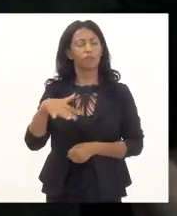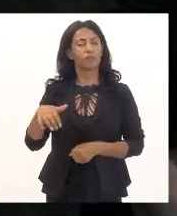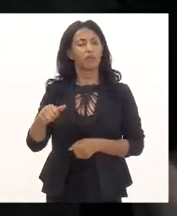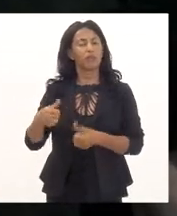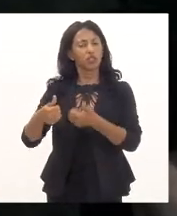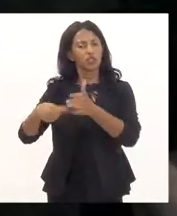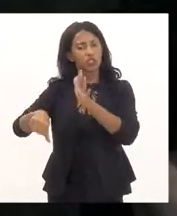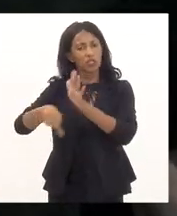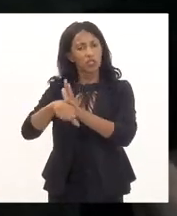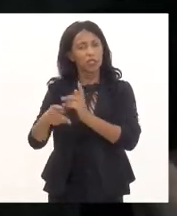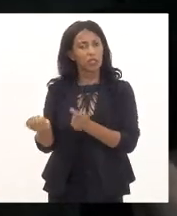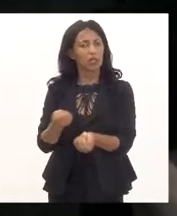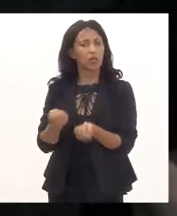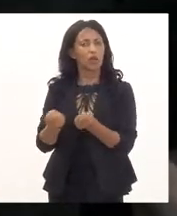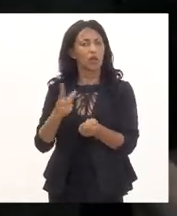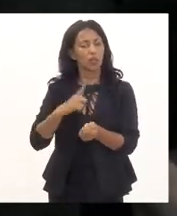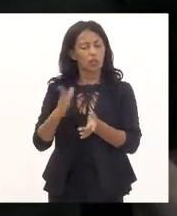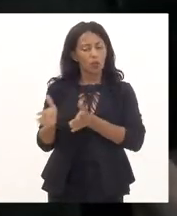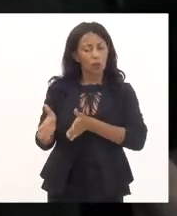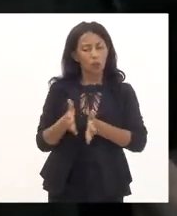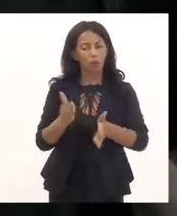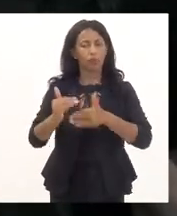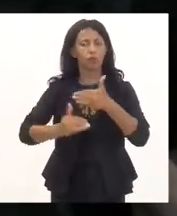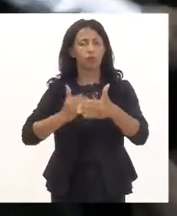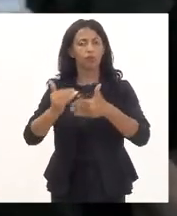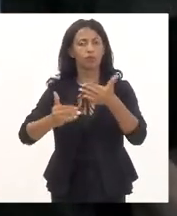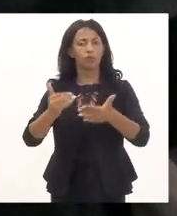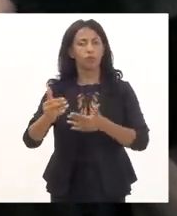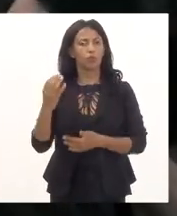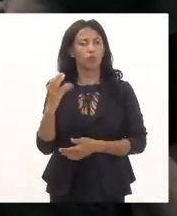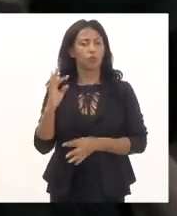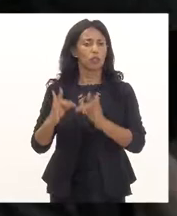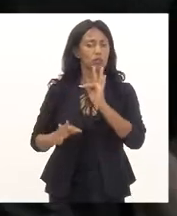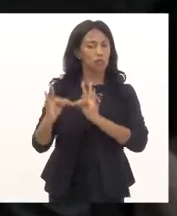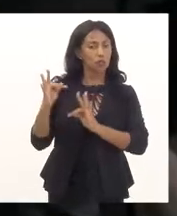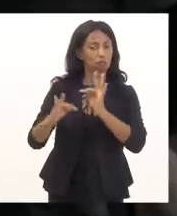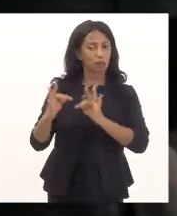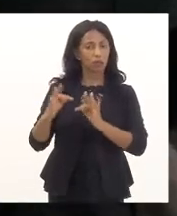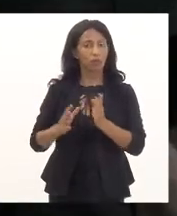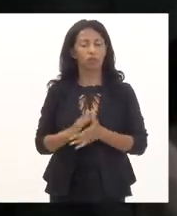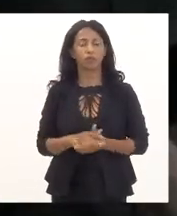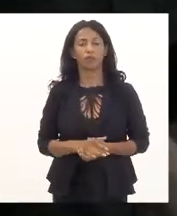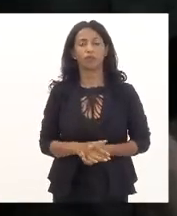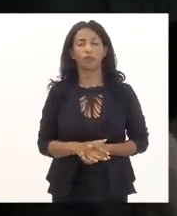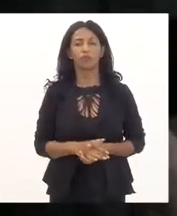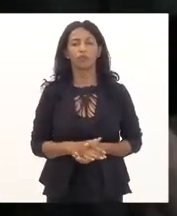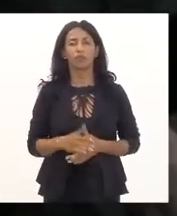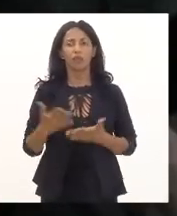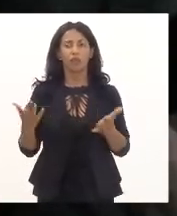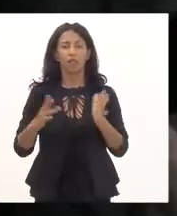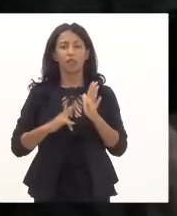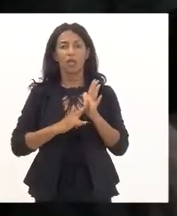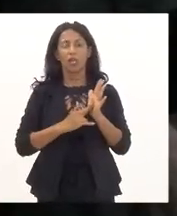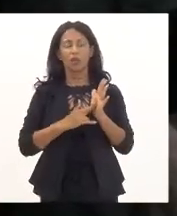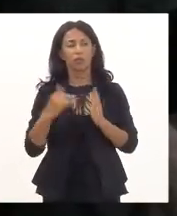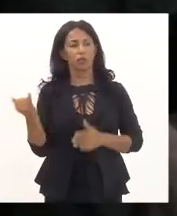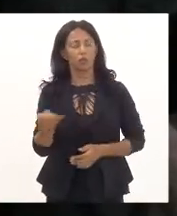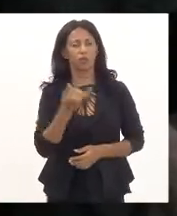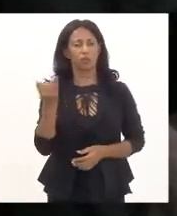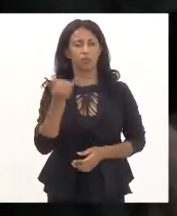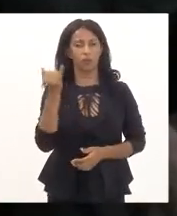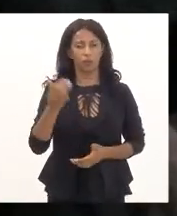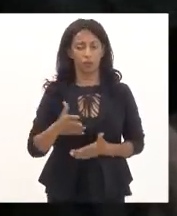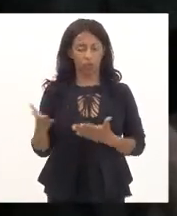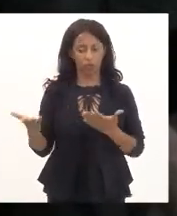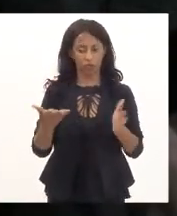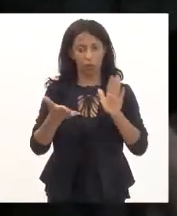econômica e ter de fato um caminho de desenvolvimento com ciência, com tecnologia. E essa regulamentação é fundamental.